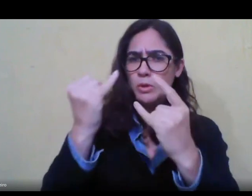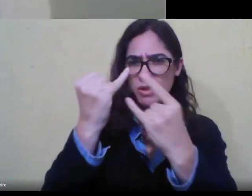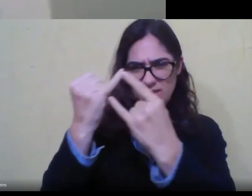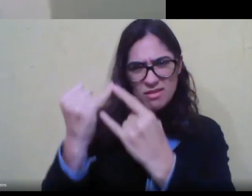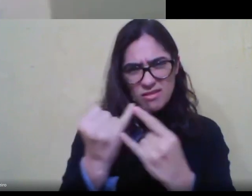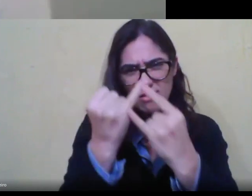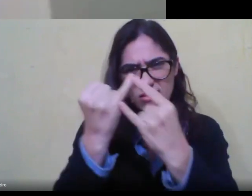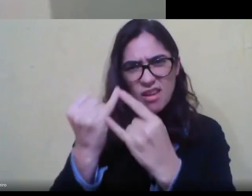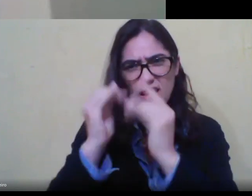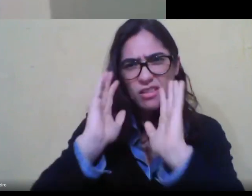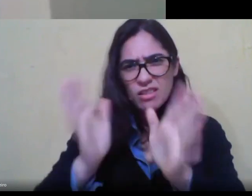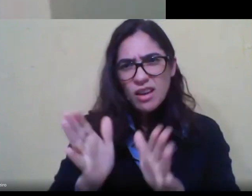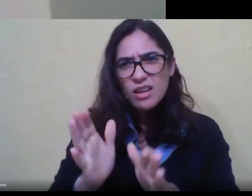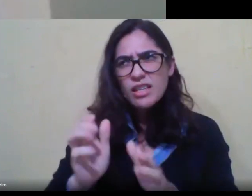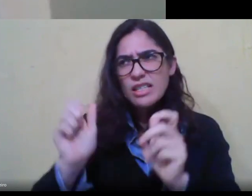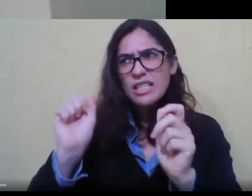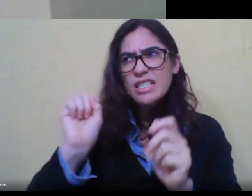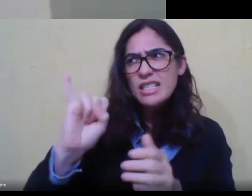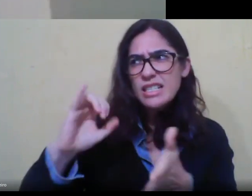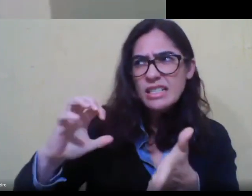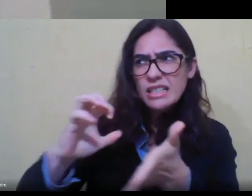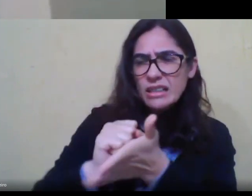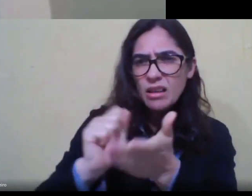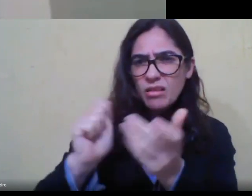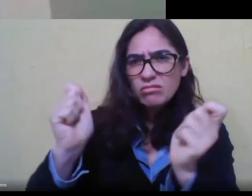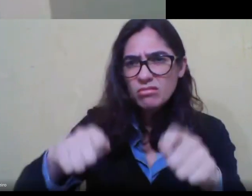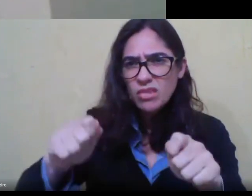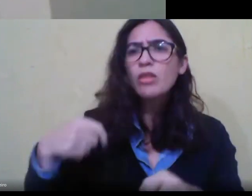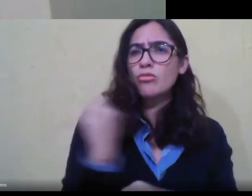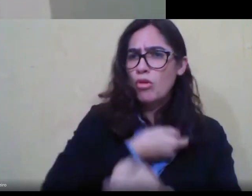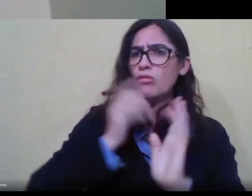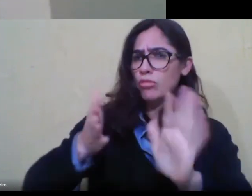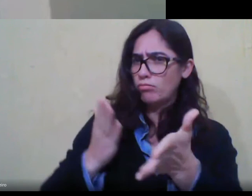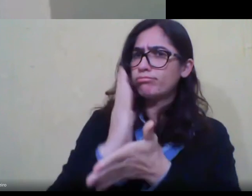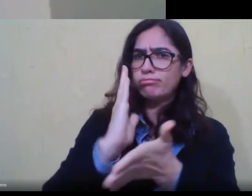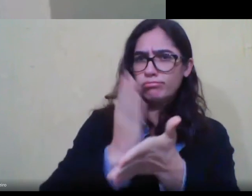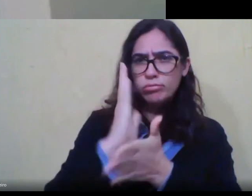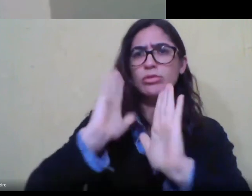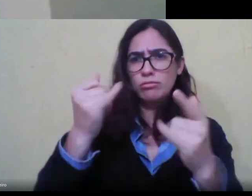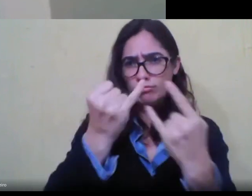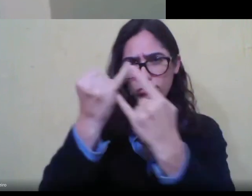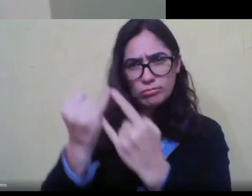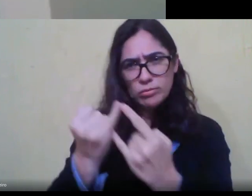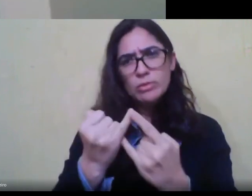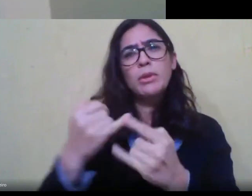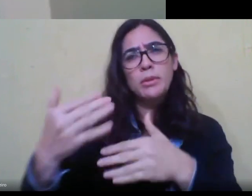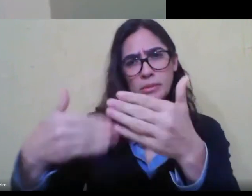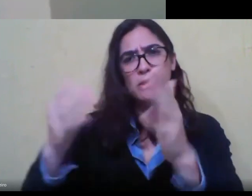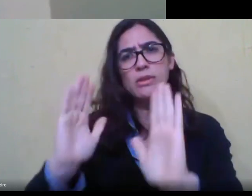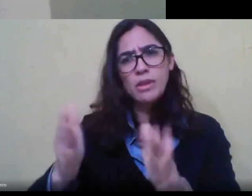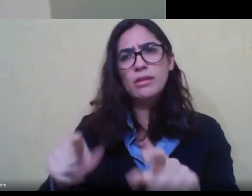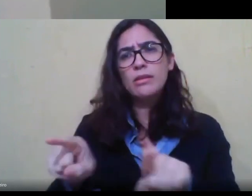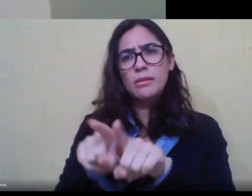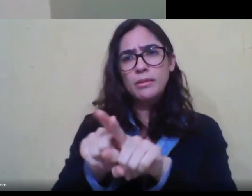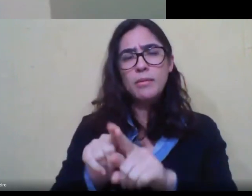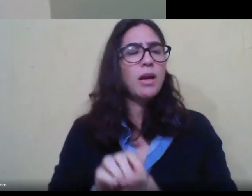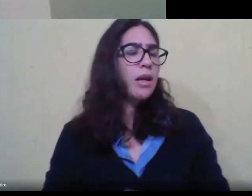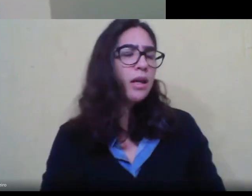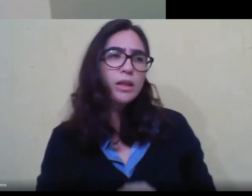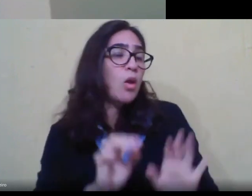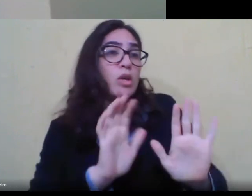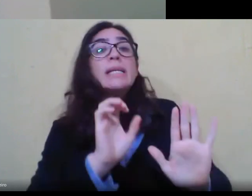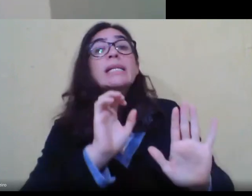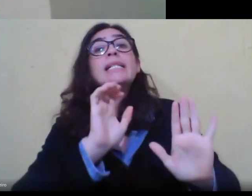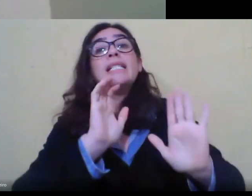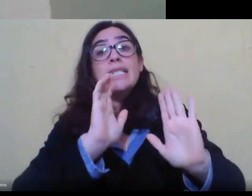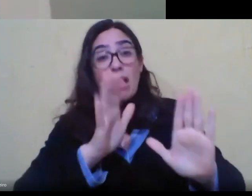É tudo que chegar para a gente dentro do prazo que a gente colocou, o prazo até segunda-feira, no mais tardar terça de